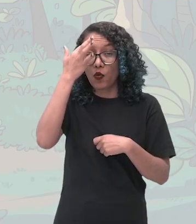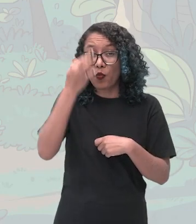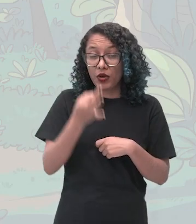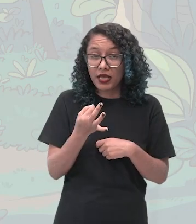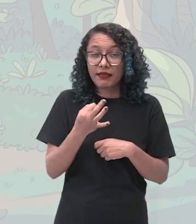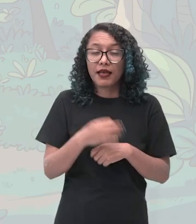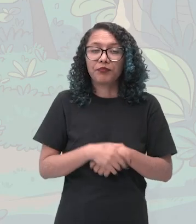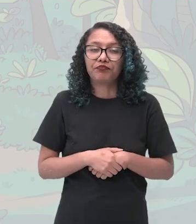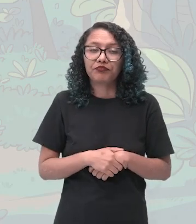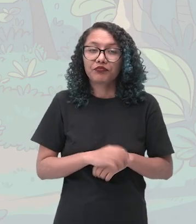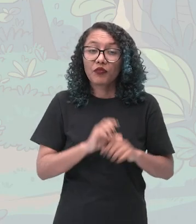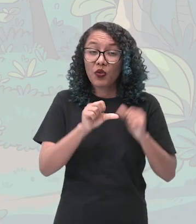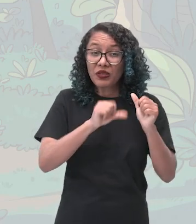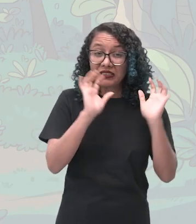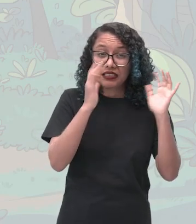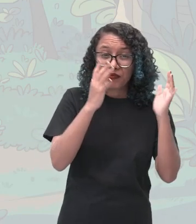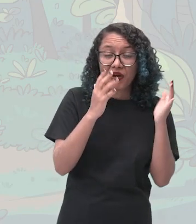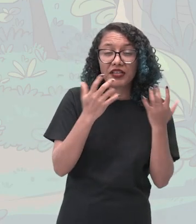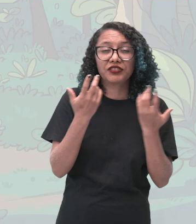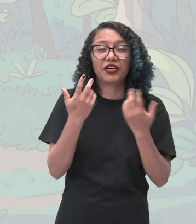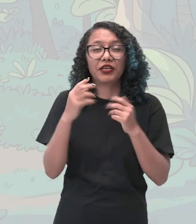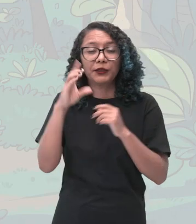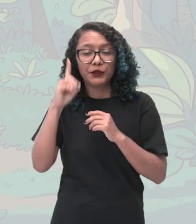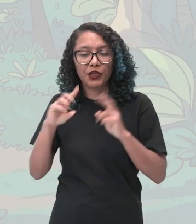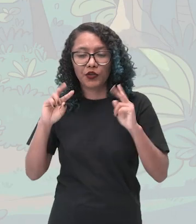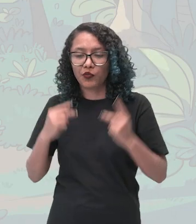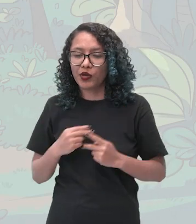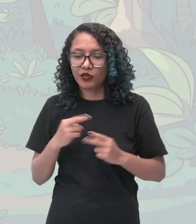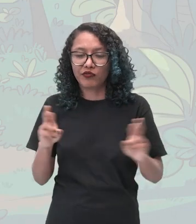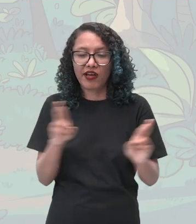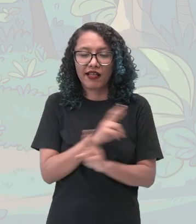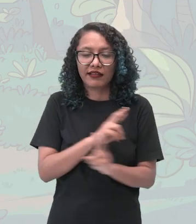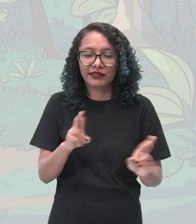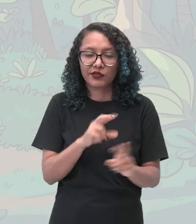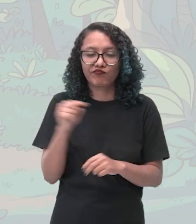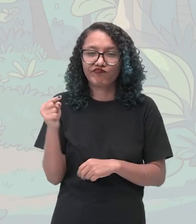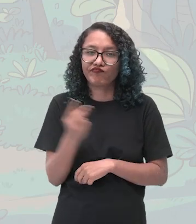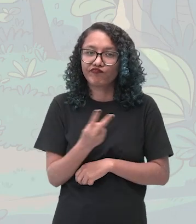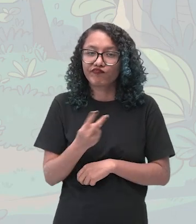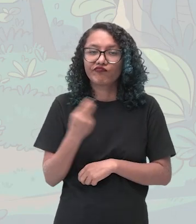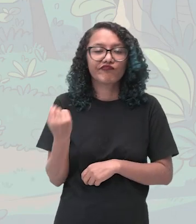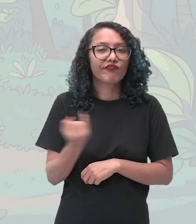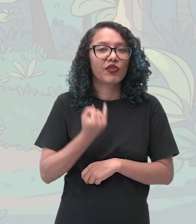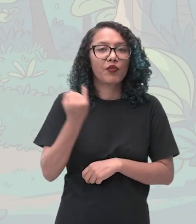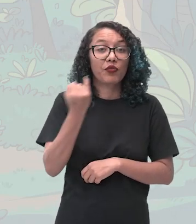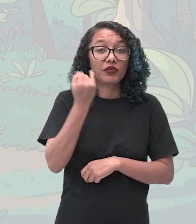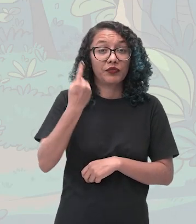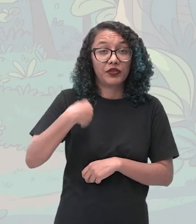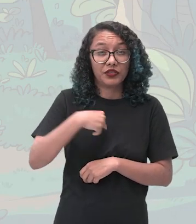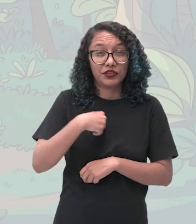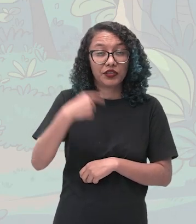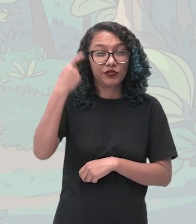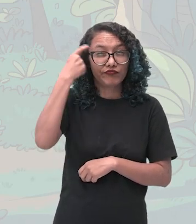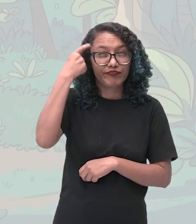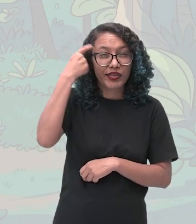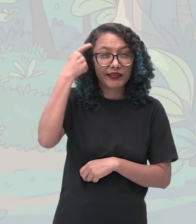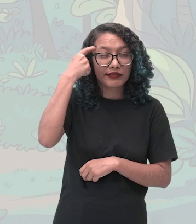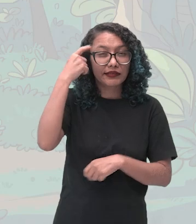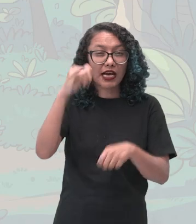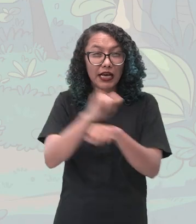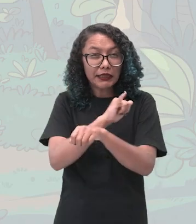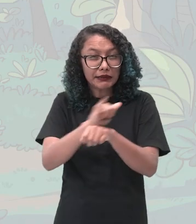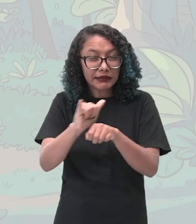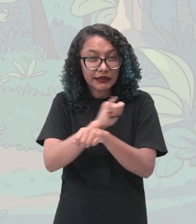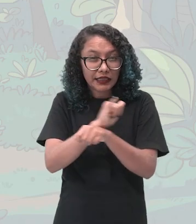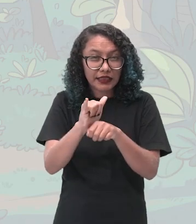direitos humanos e mudanças climáticas, ela é essencial para a gente poder criar estratégias que possam proteger